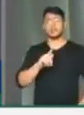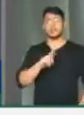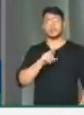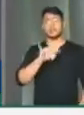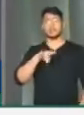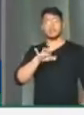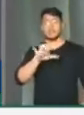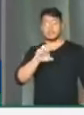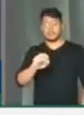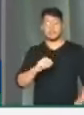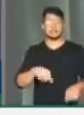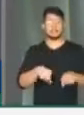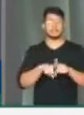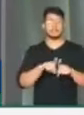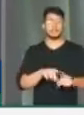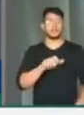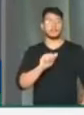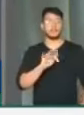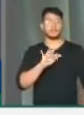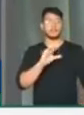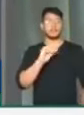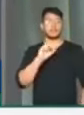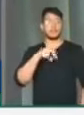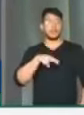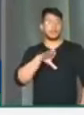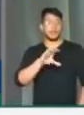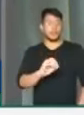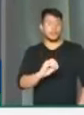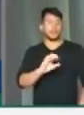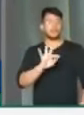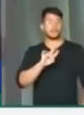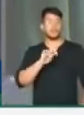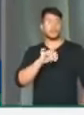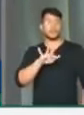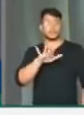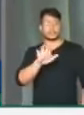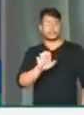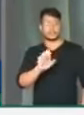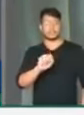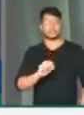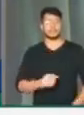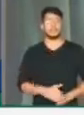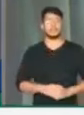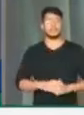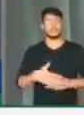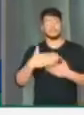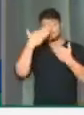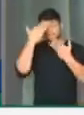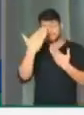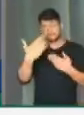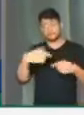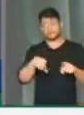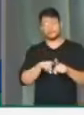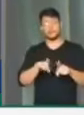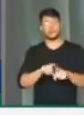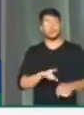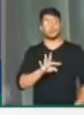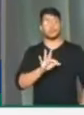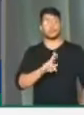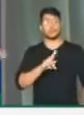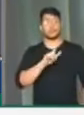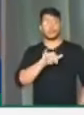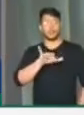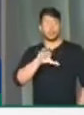deputado Afonso Florense, que foram meus líderes, meus vice-líderes pelo PT. Agradecer os deputados Túlio Gadelha e Fábio Henrique,